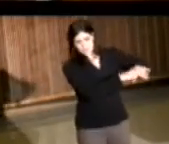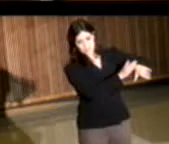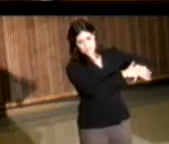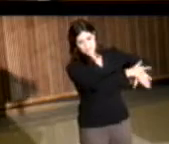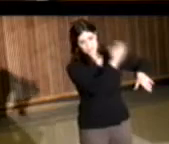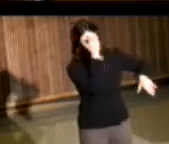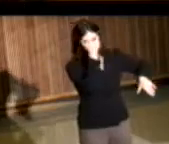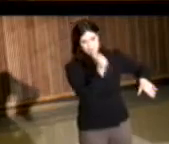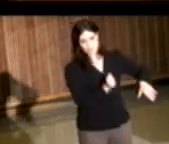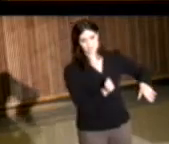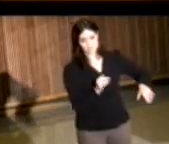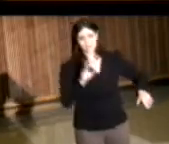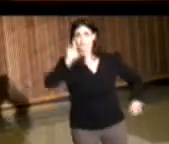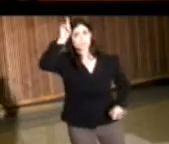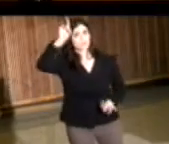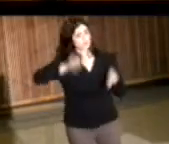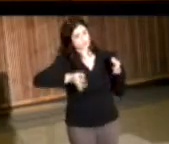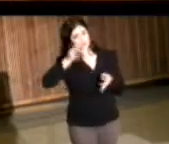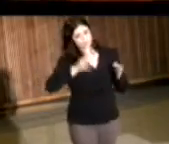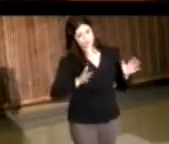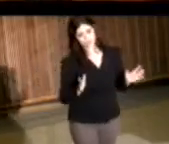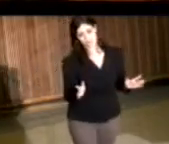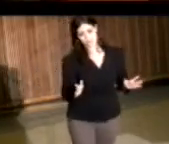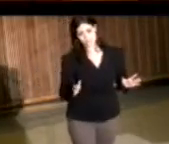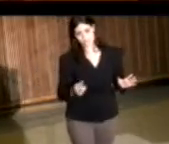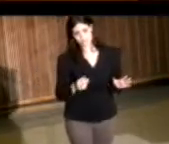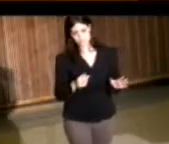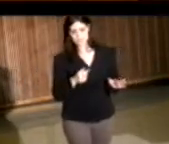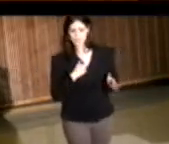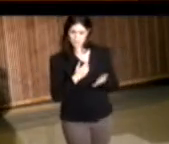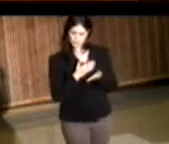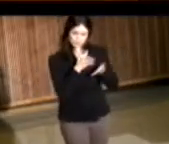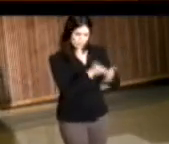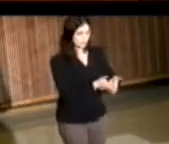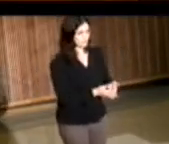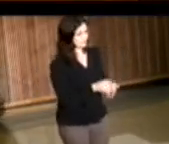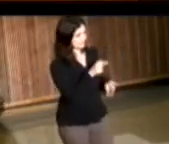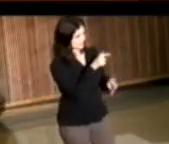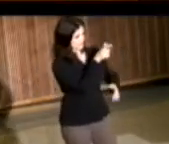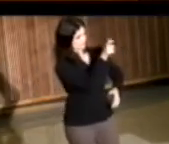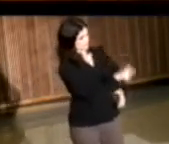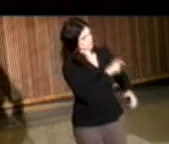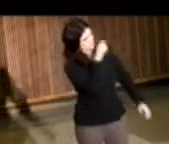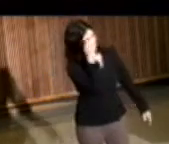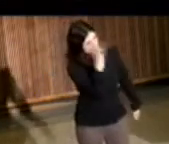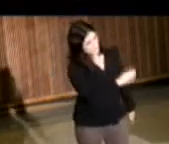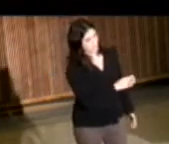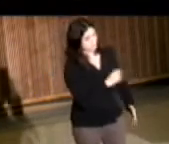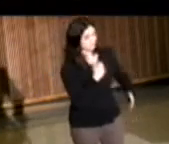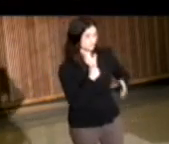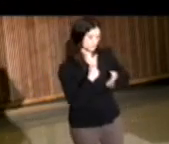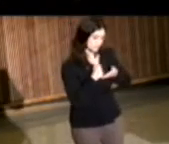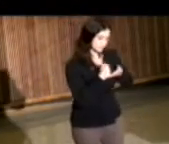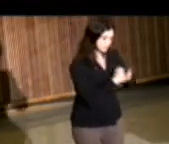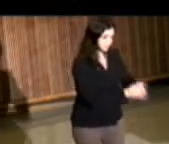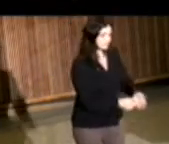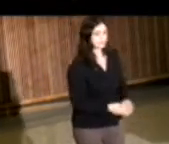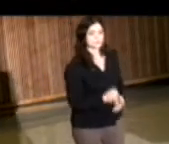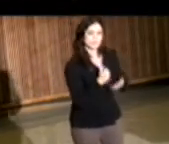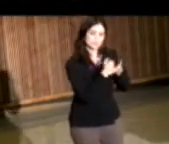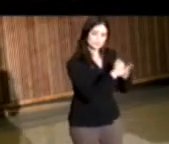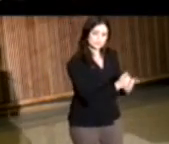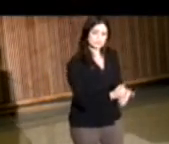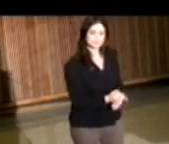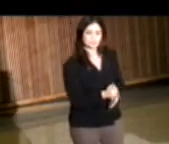minha alma move, o resto é problema de Deus. Porque talvez essa pessoa que estava abusando, lá